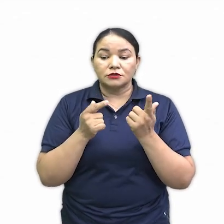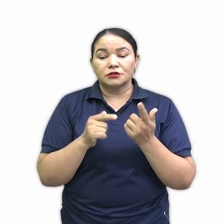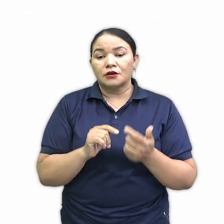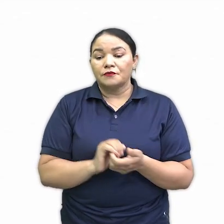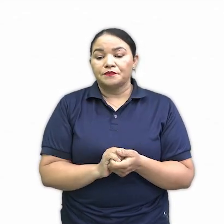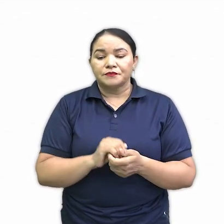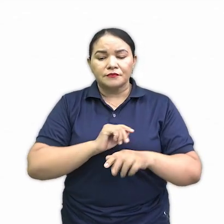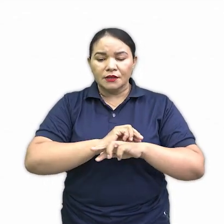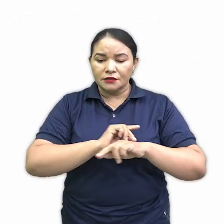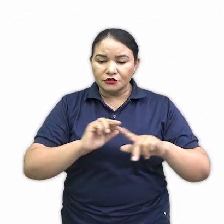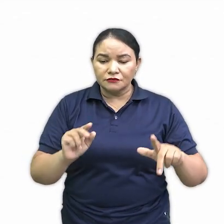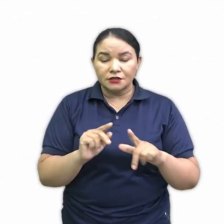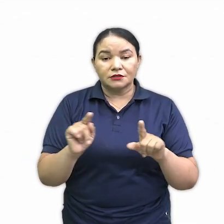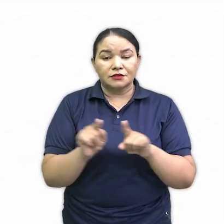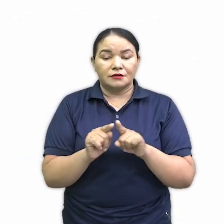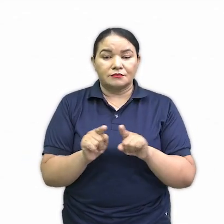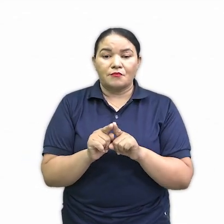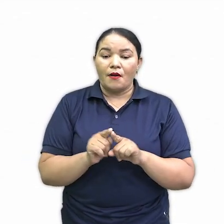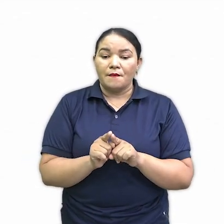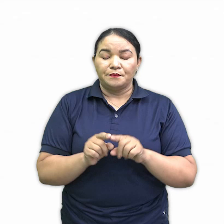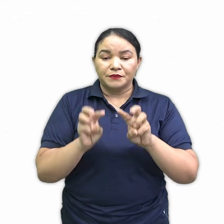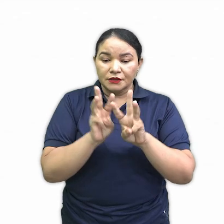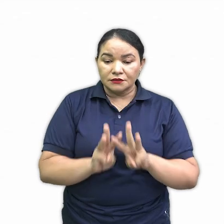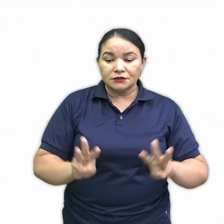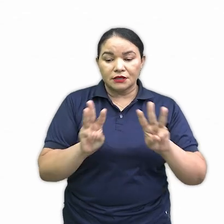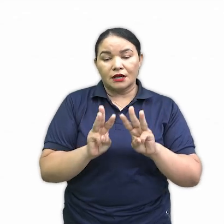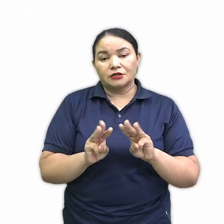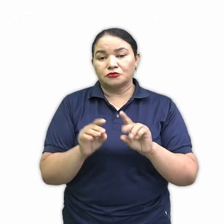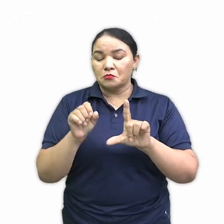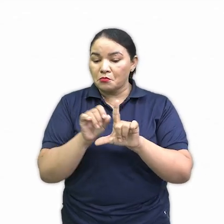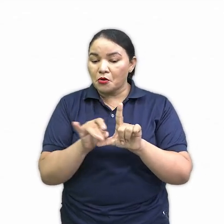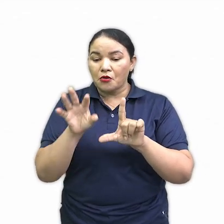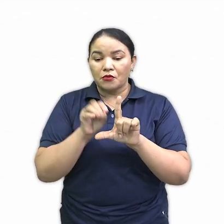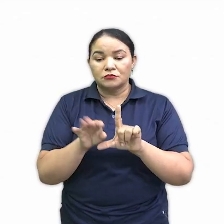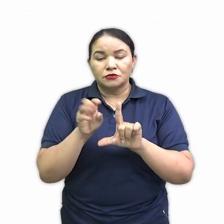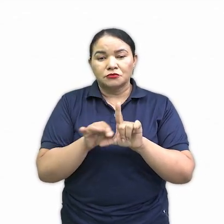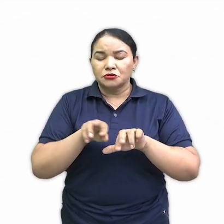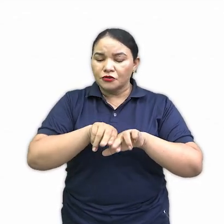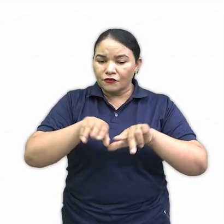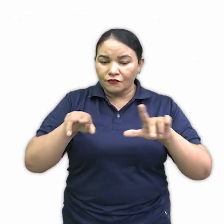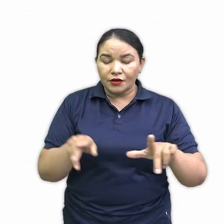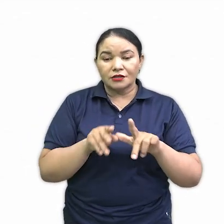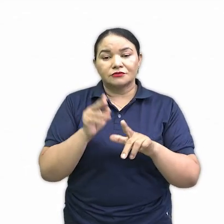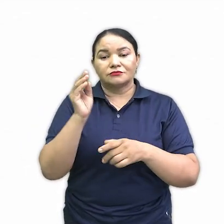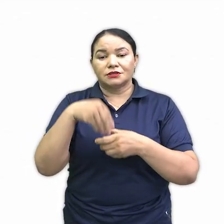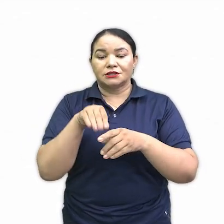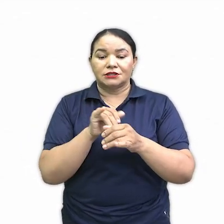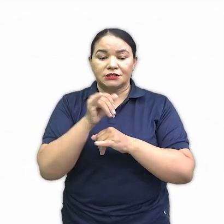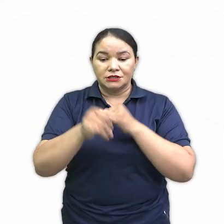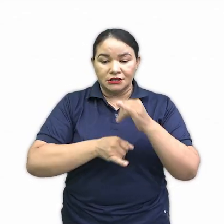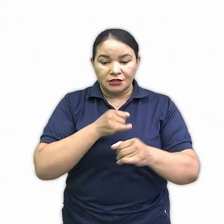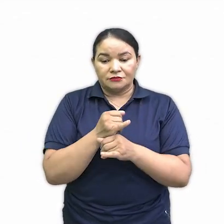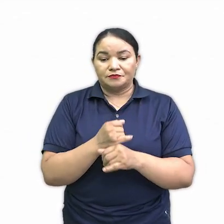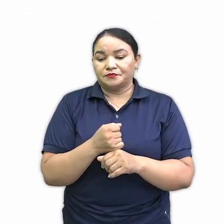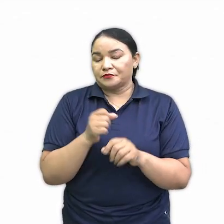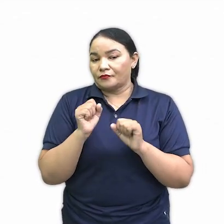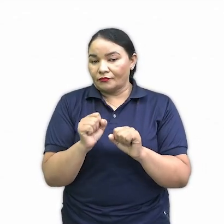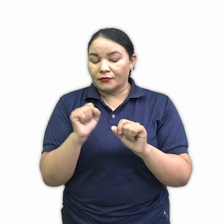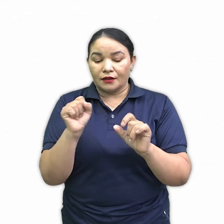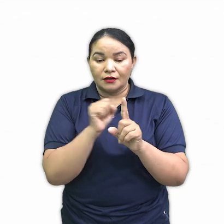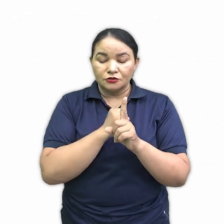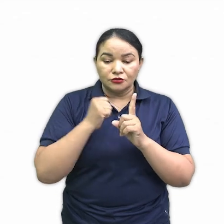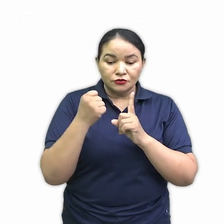diversos sites e blogs aí disponíveis na internet. Social media, aí nós temos